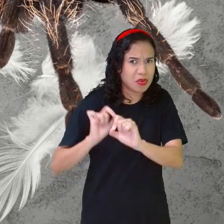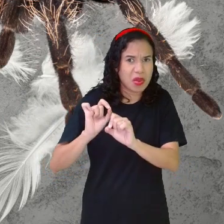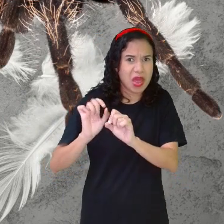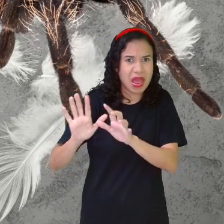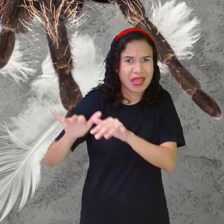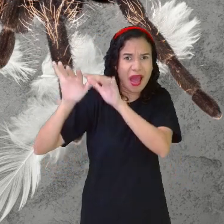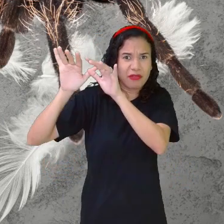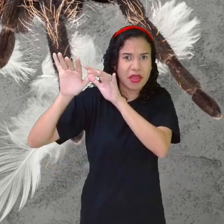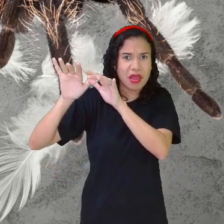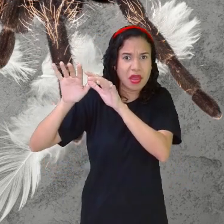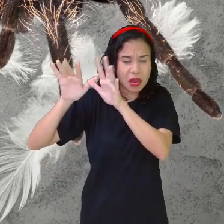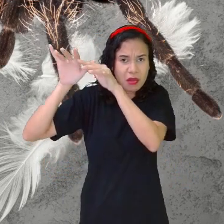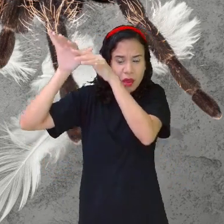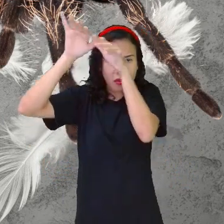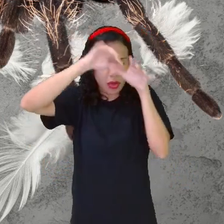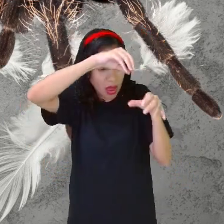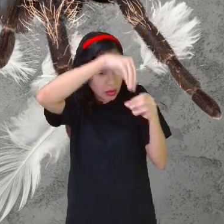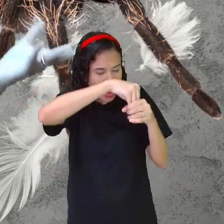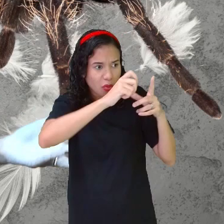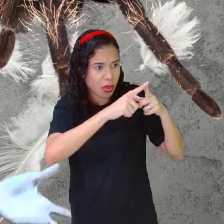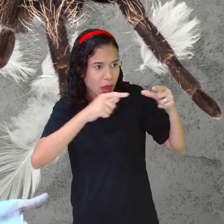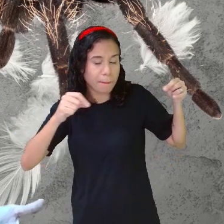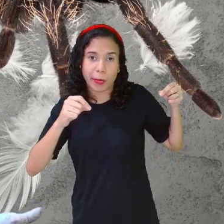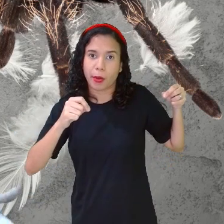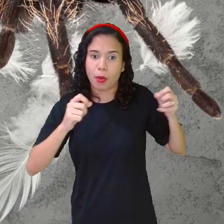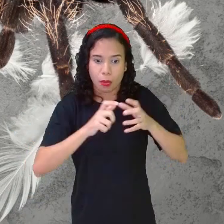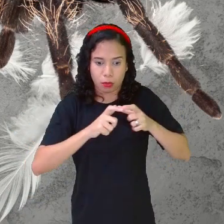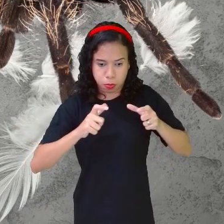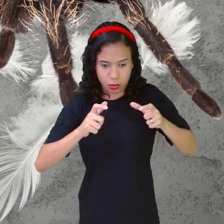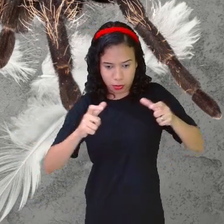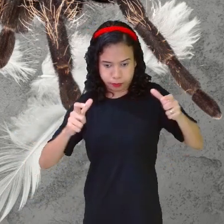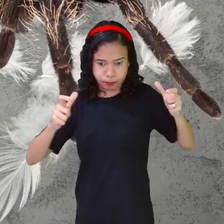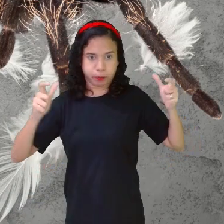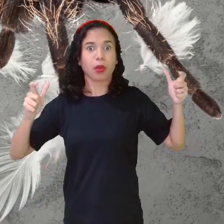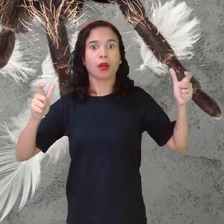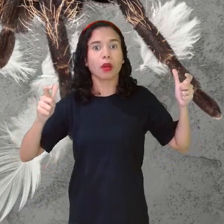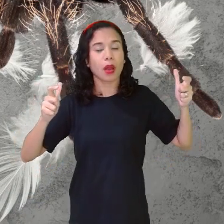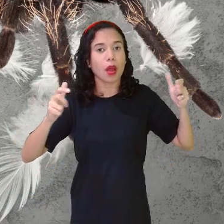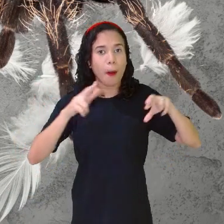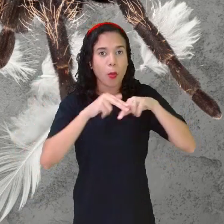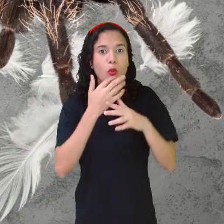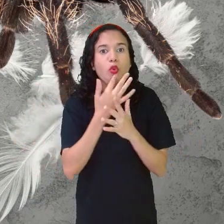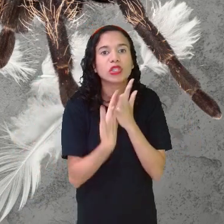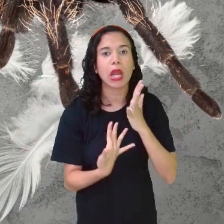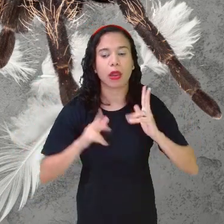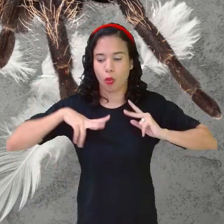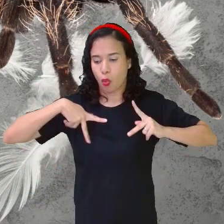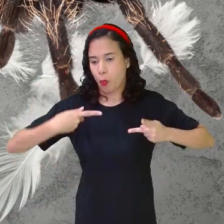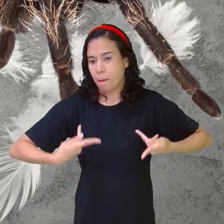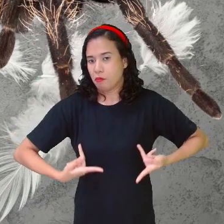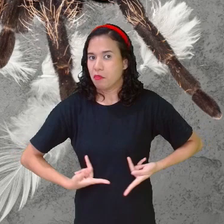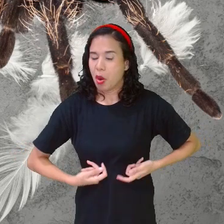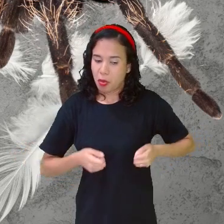aves. E eles chegam a adquirir tamanhos enormes. O sangue humano lhes